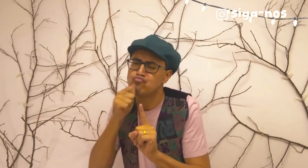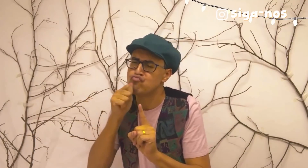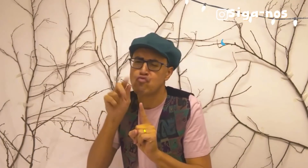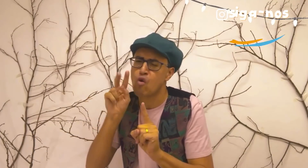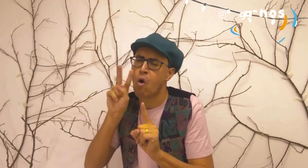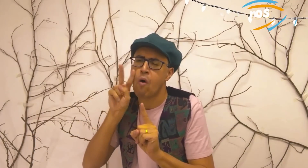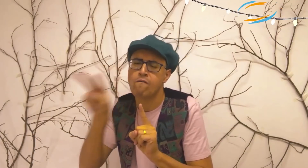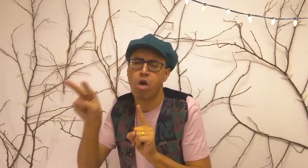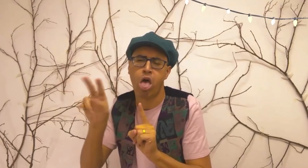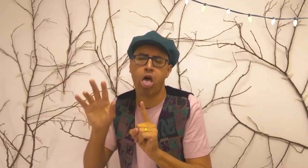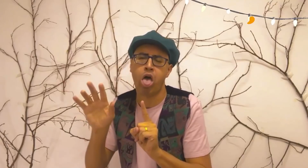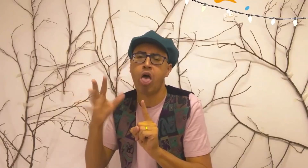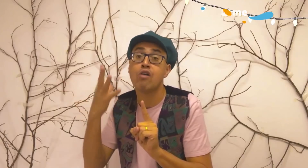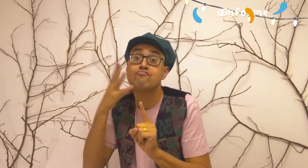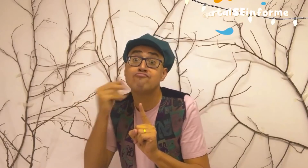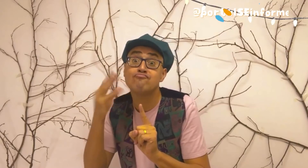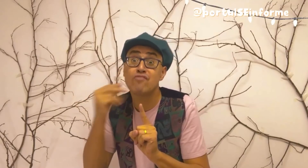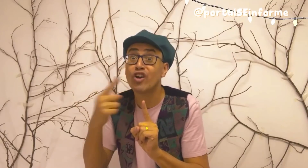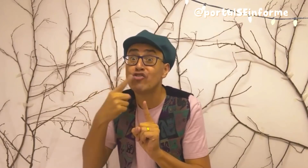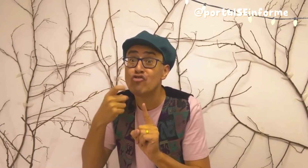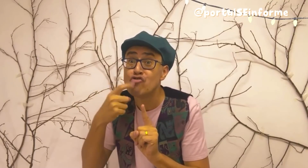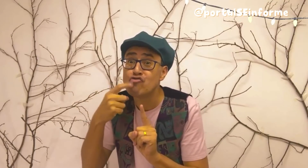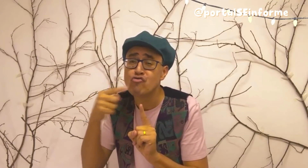Ele não chegou a ver o medonho.